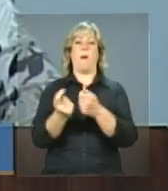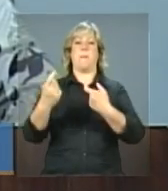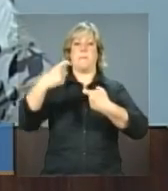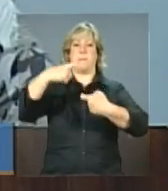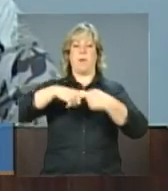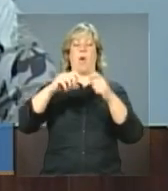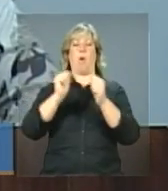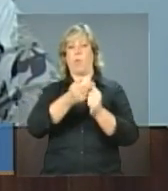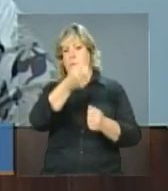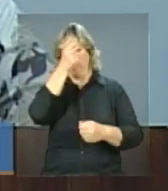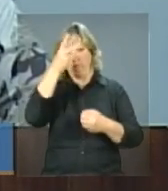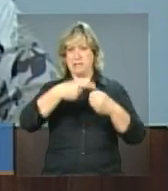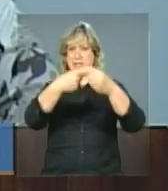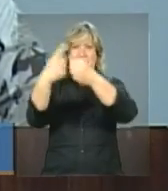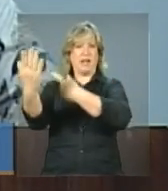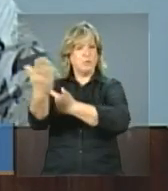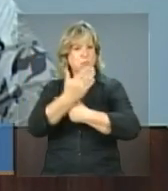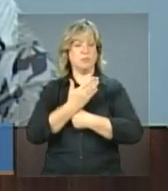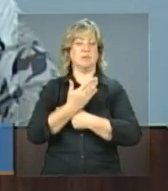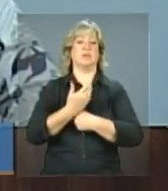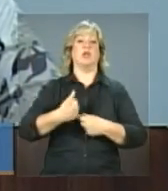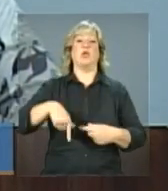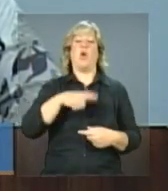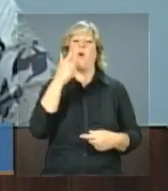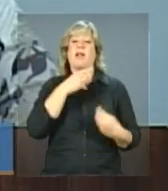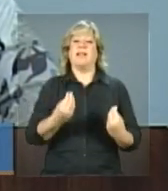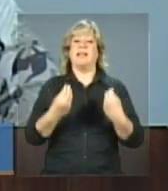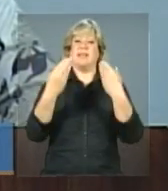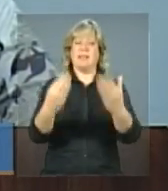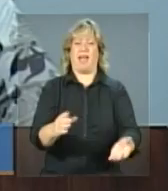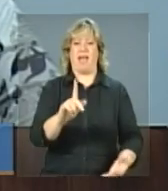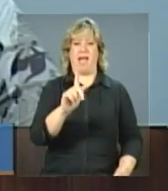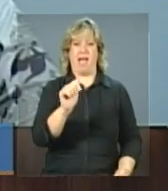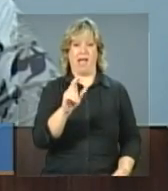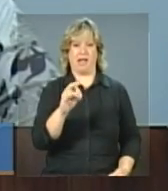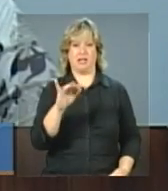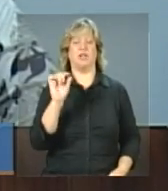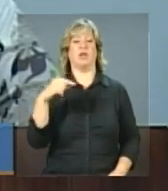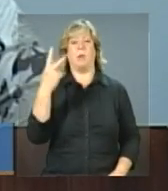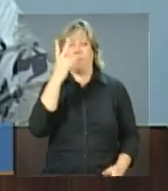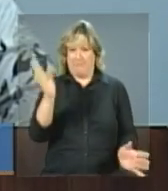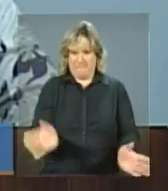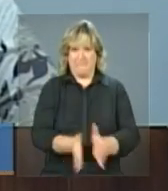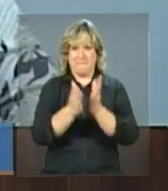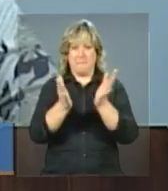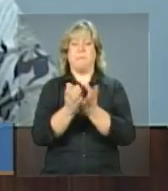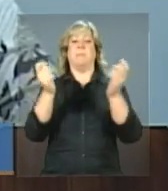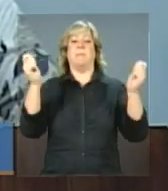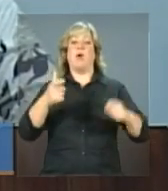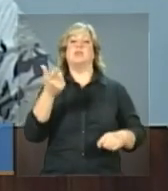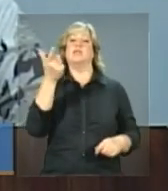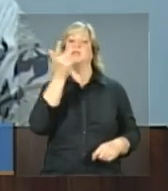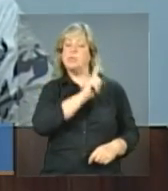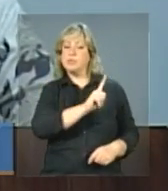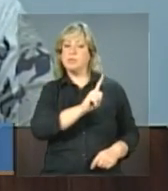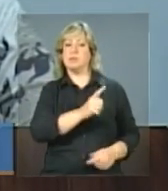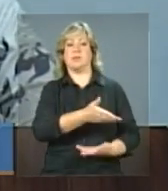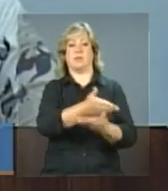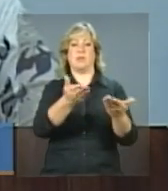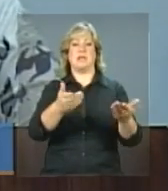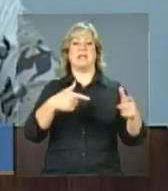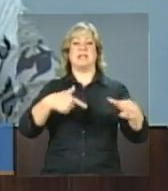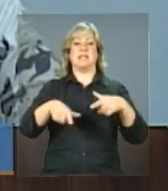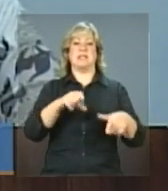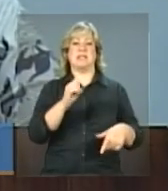os municípios para que a gente garanta que a população extremamente pobre possa ter acesso aos serviços públicos. Nós sabemos